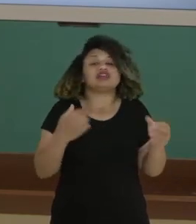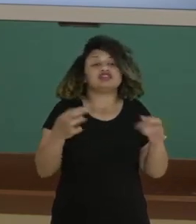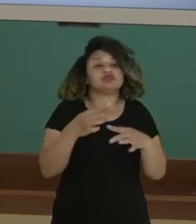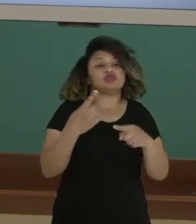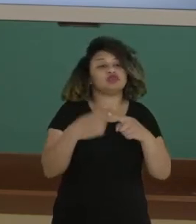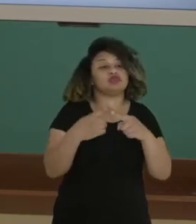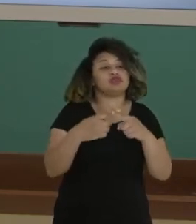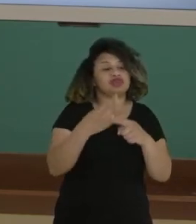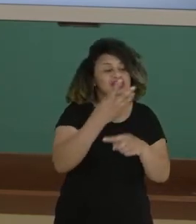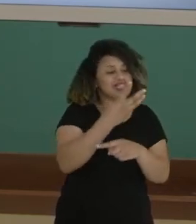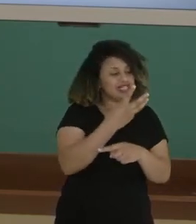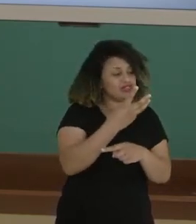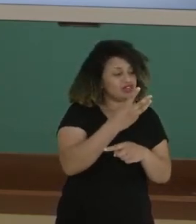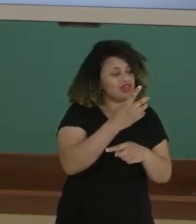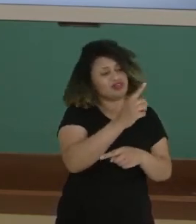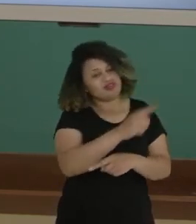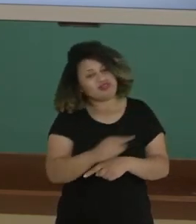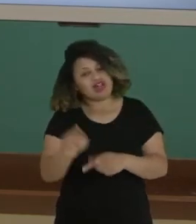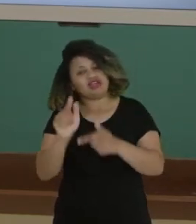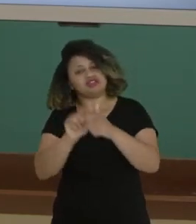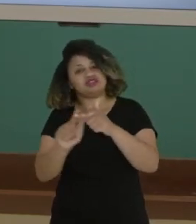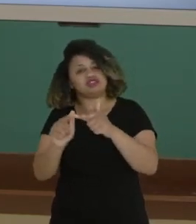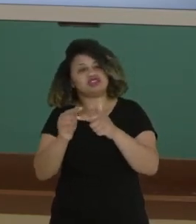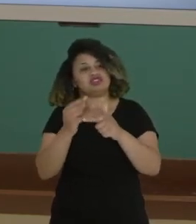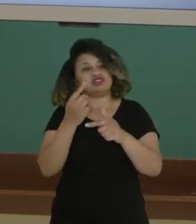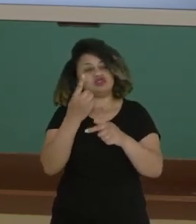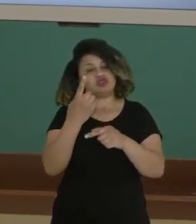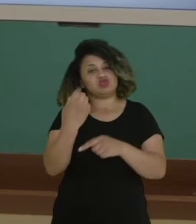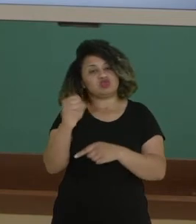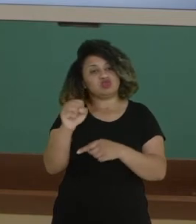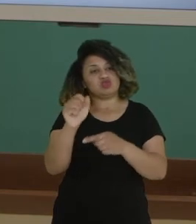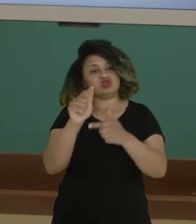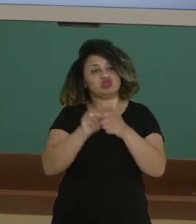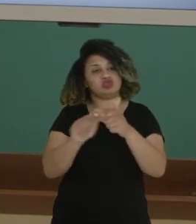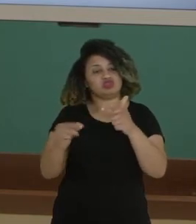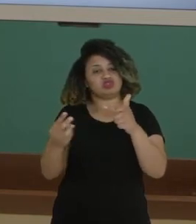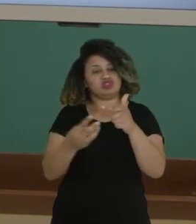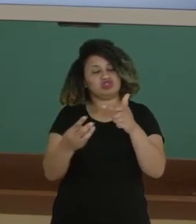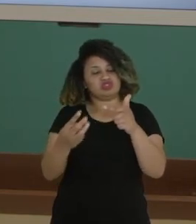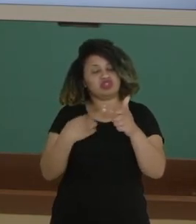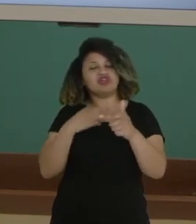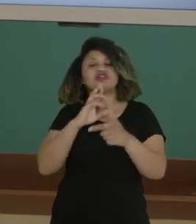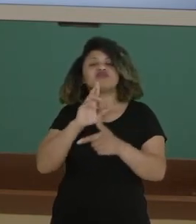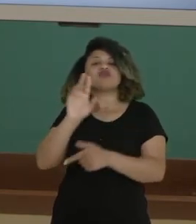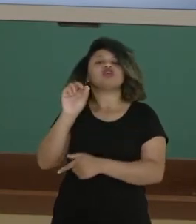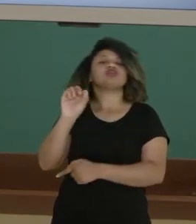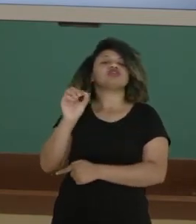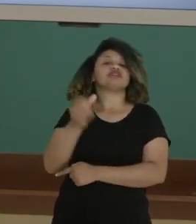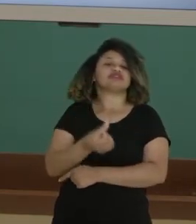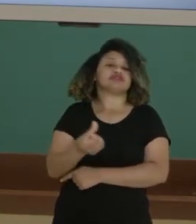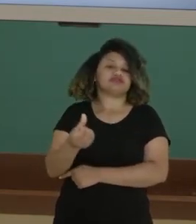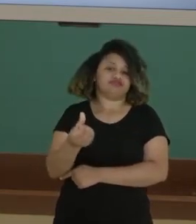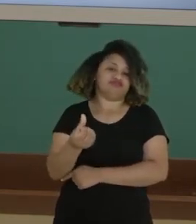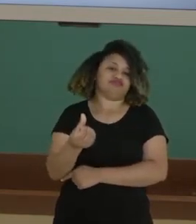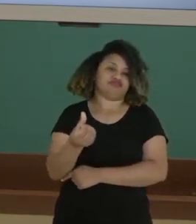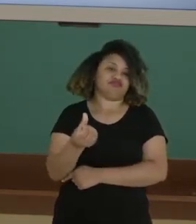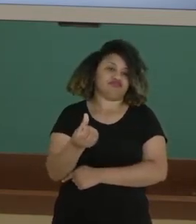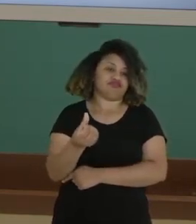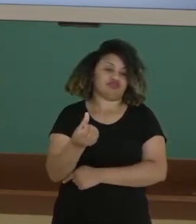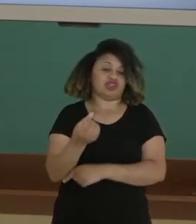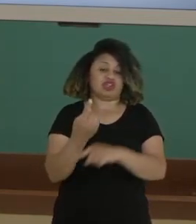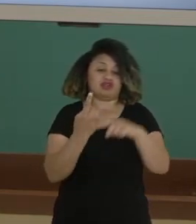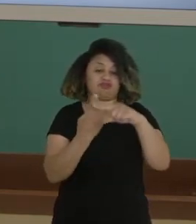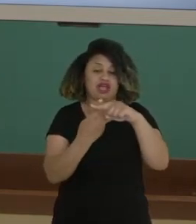Esse 3 que está multiplicando passa dividindo. Pronto. Resultado, 6. Ou mais 6, né? Você